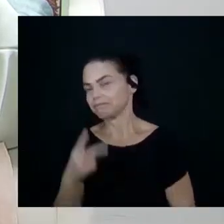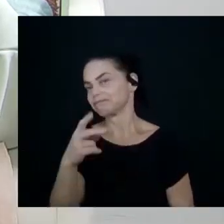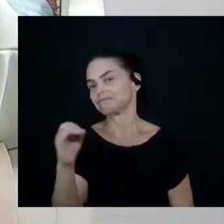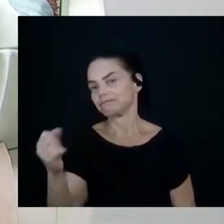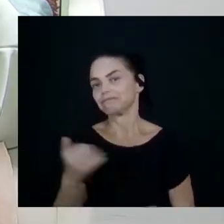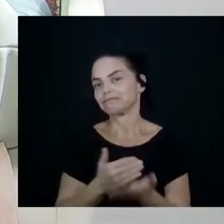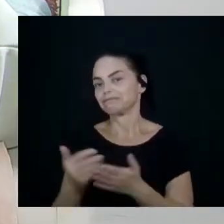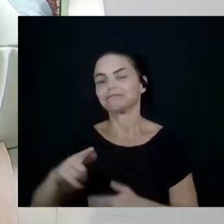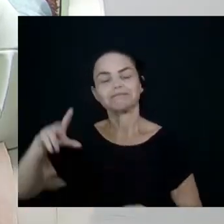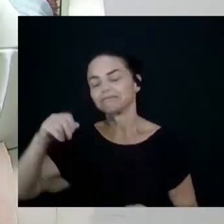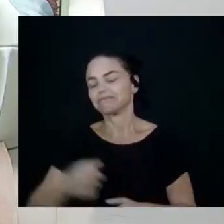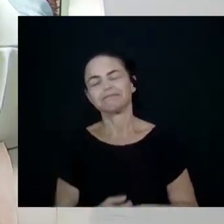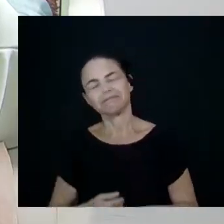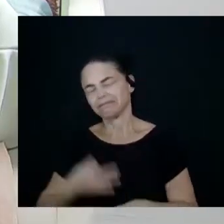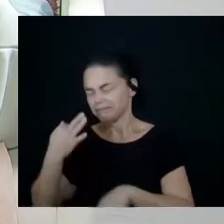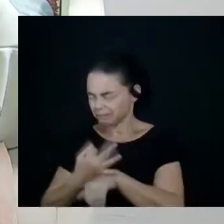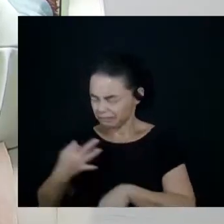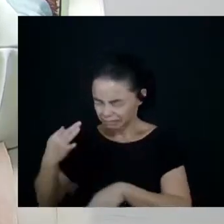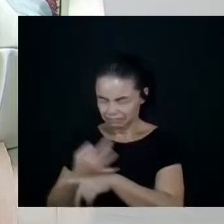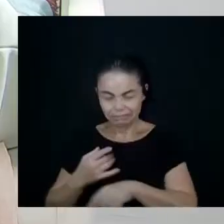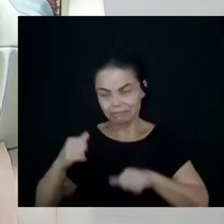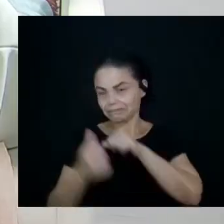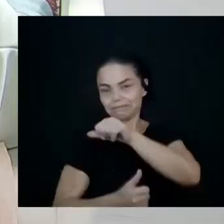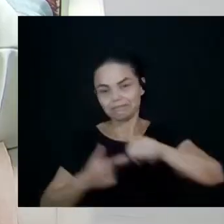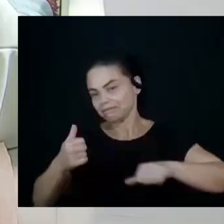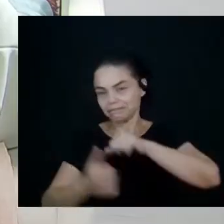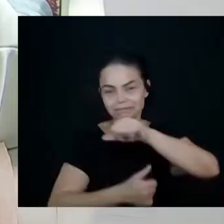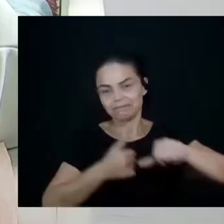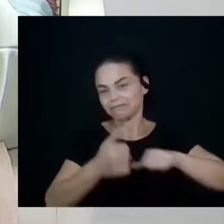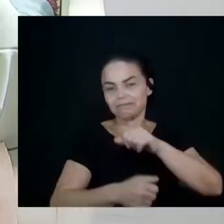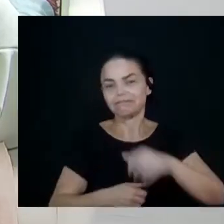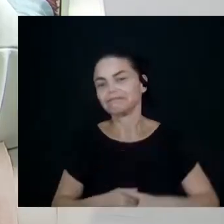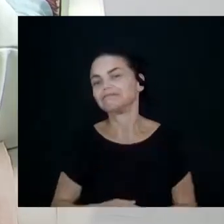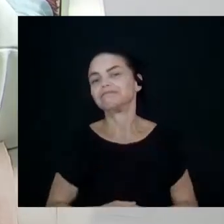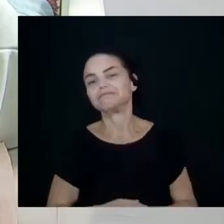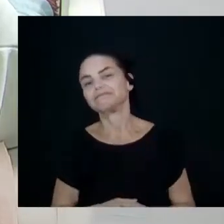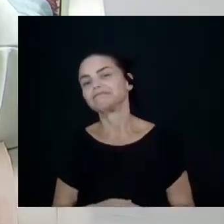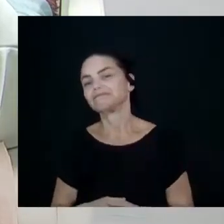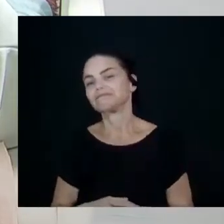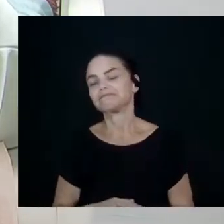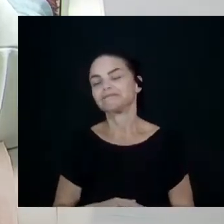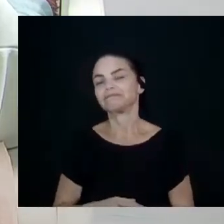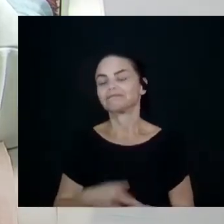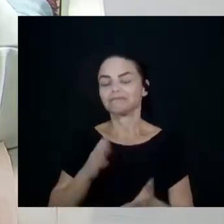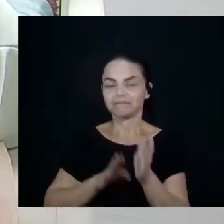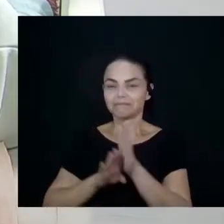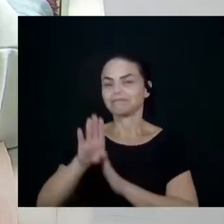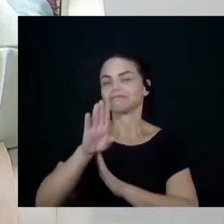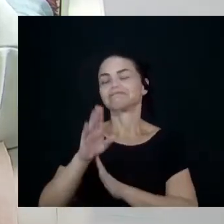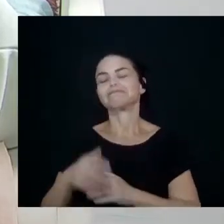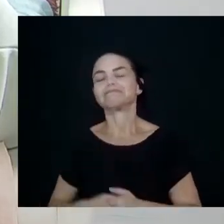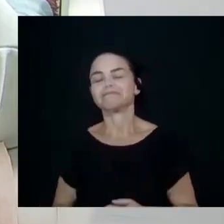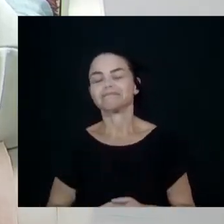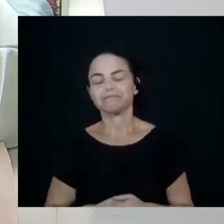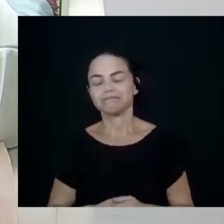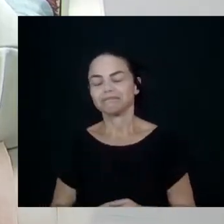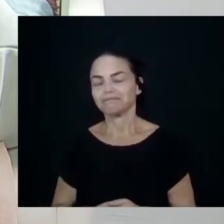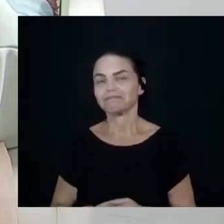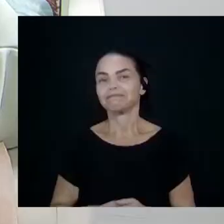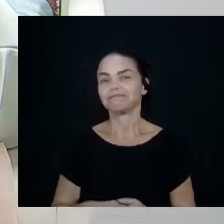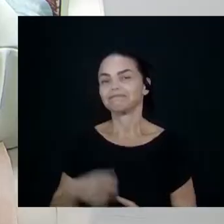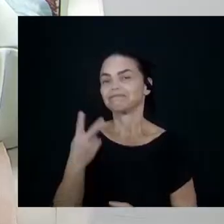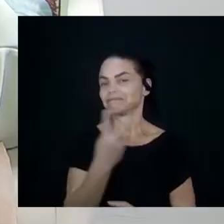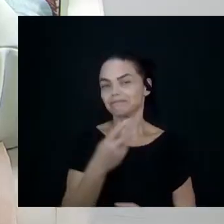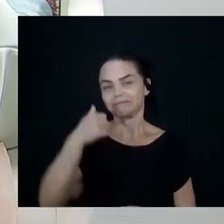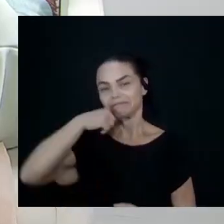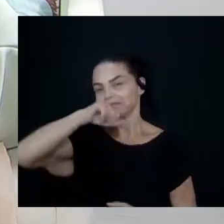não. Não, então é resiliência e ir mudando e trocando e, né, crescendo, porque... Apesar de ser